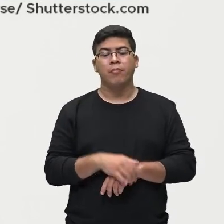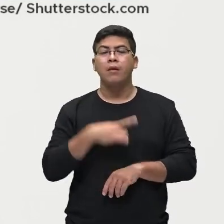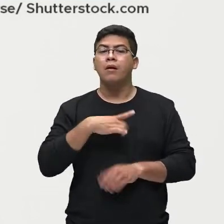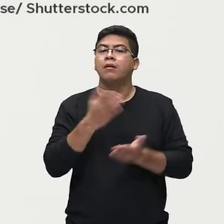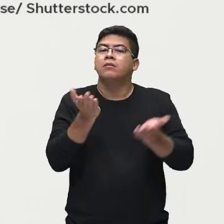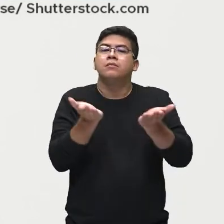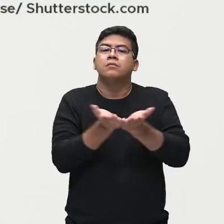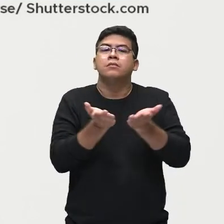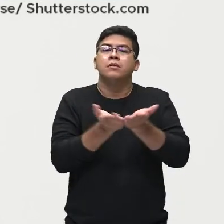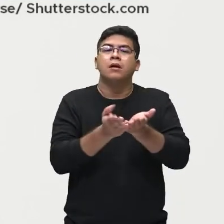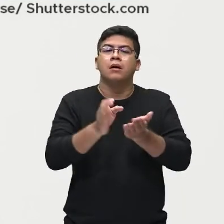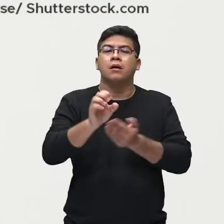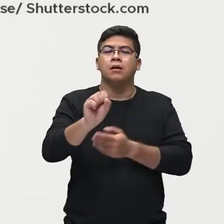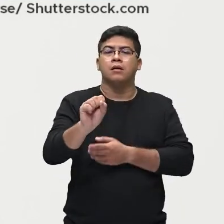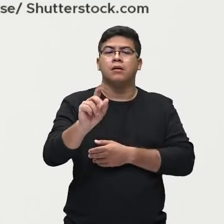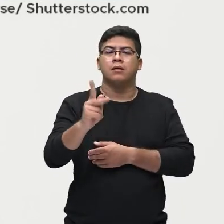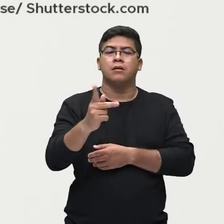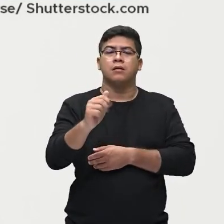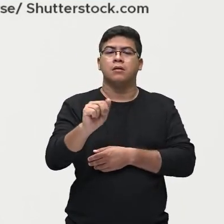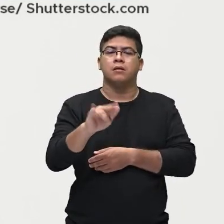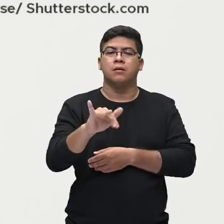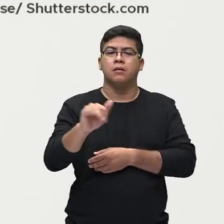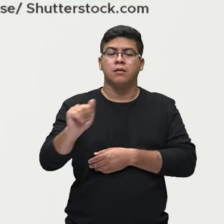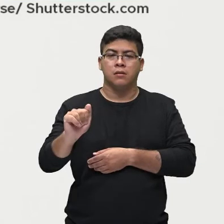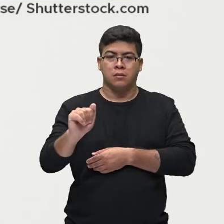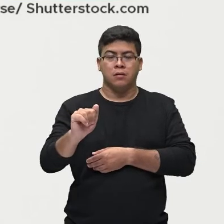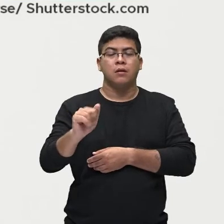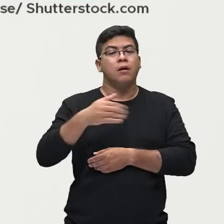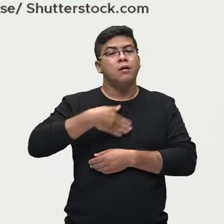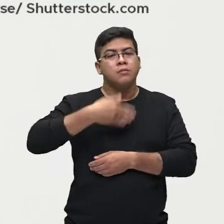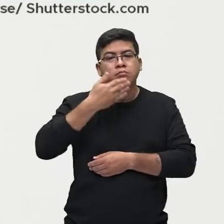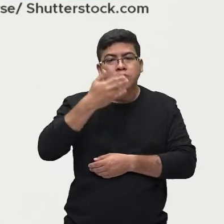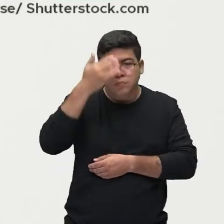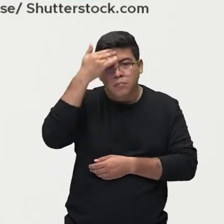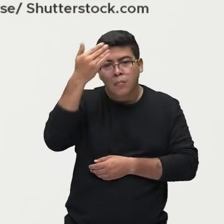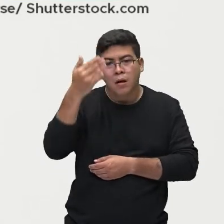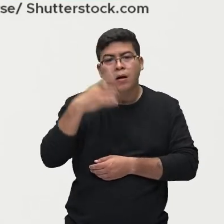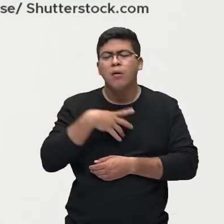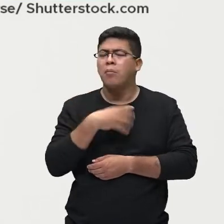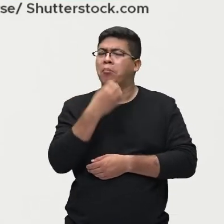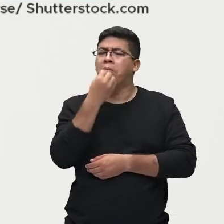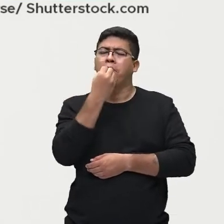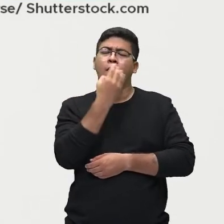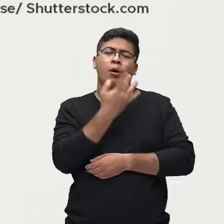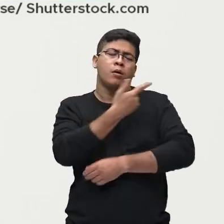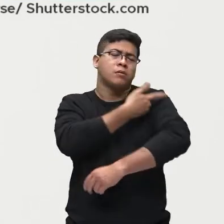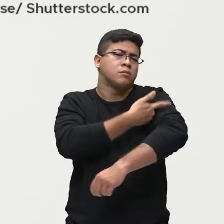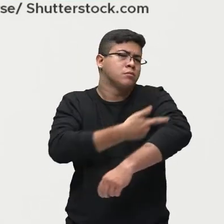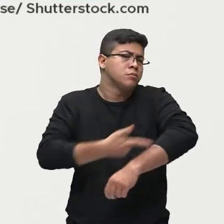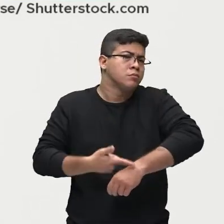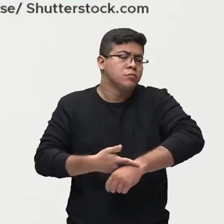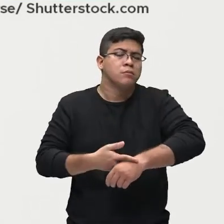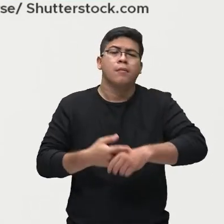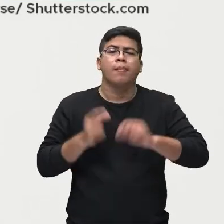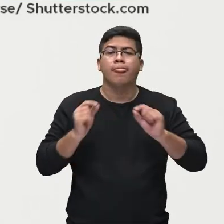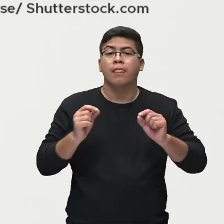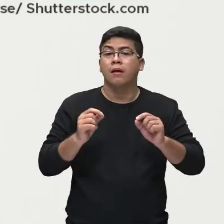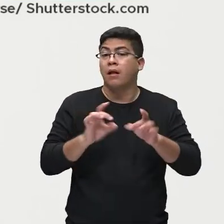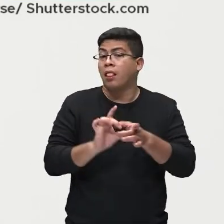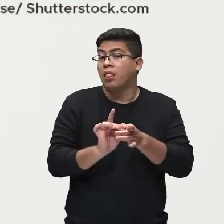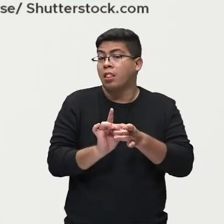haja apenas de boas maneiras, porque essas boas maneiras, elas livram a pessoa dos